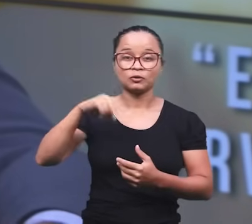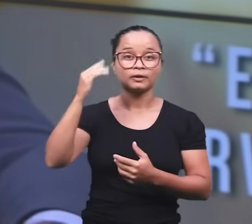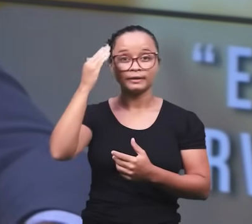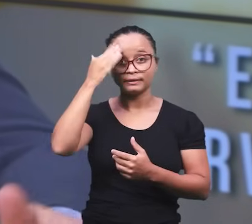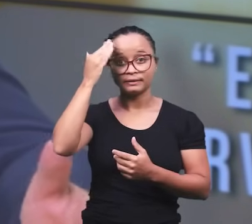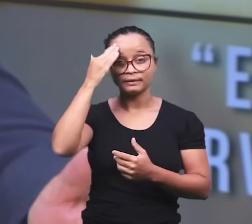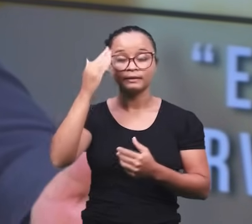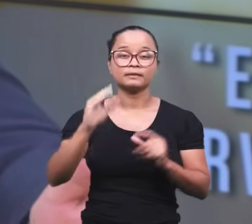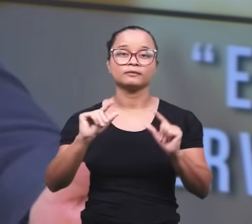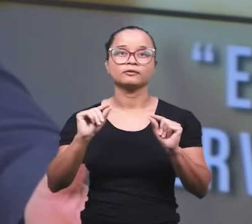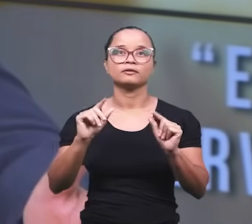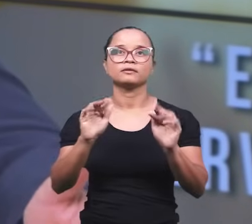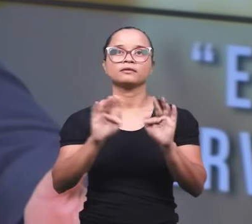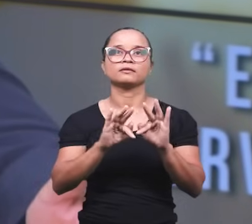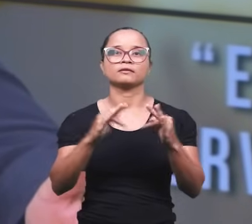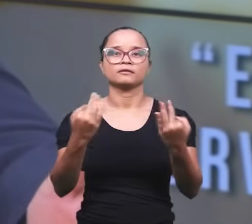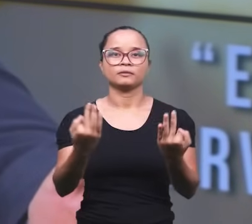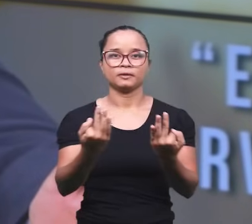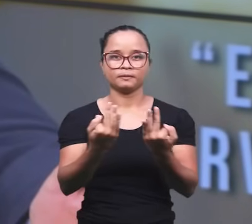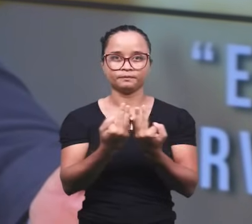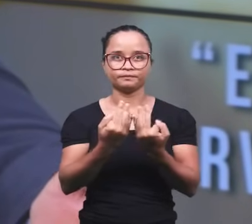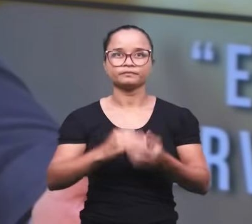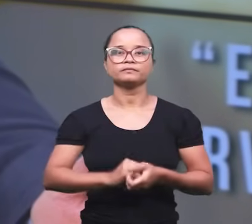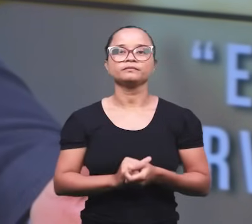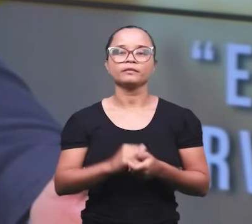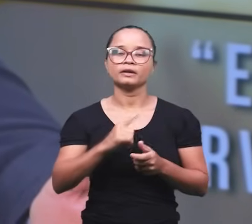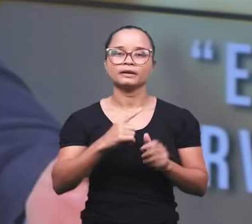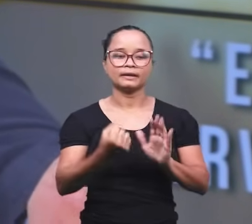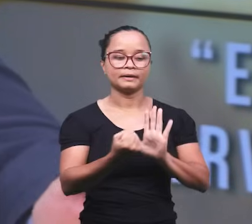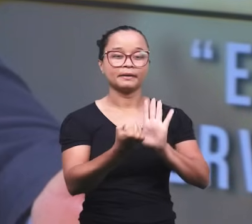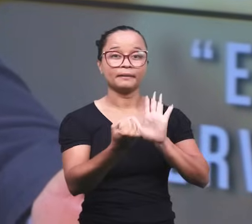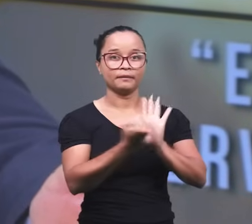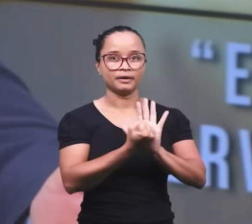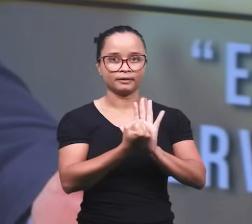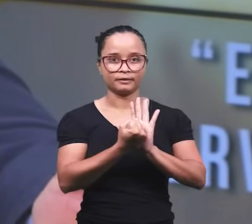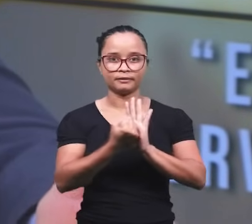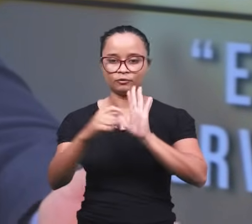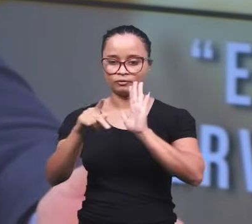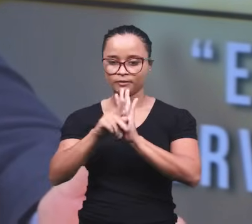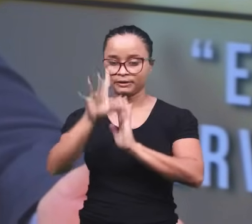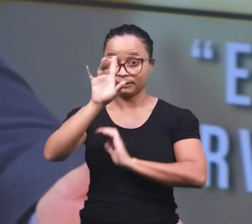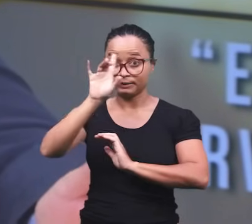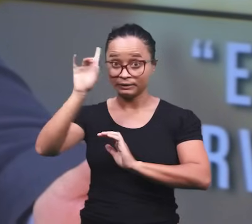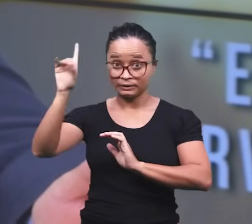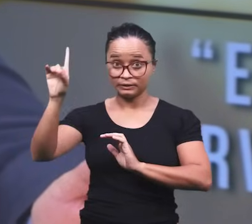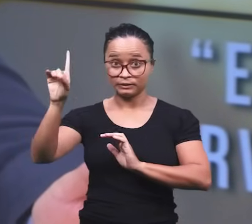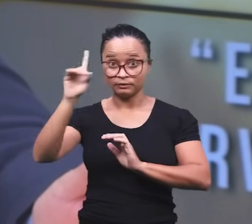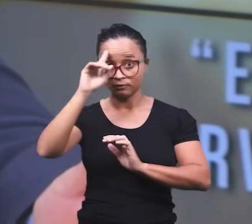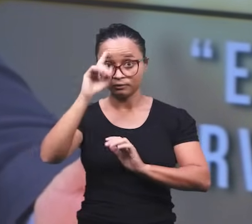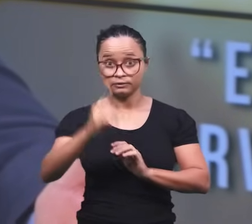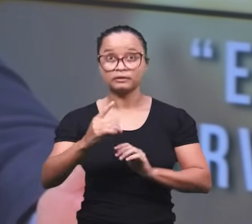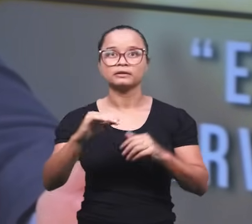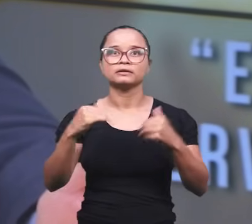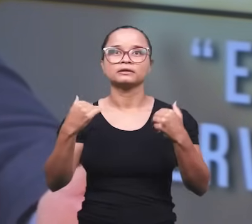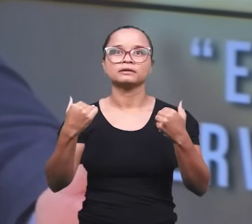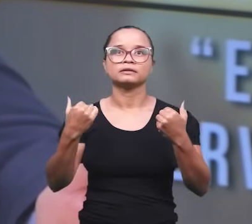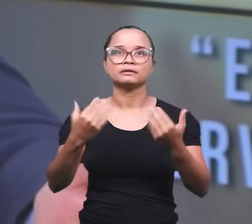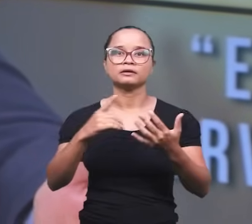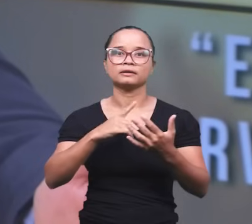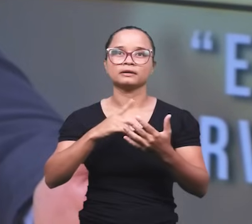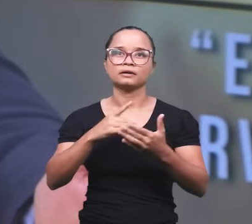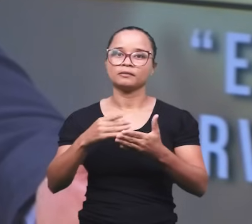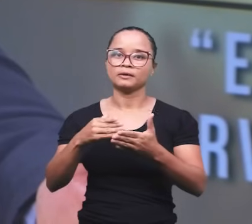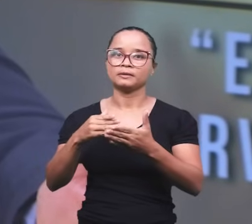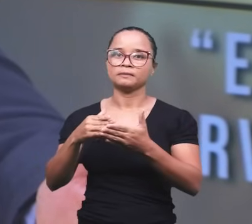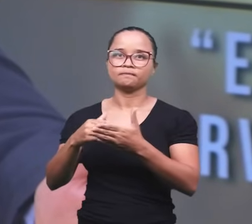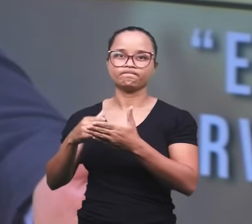entendemos a família ser um desses Marcos que Deus estabeleceu né essa versão Nossa tá limites né